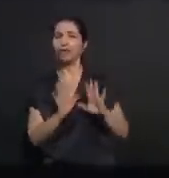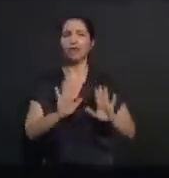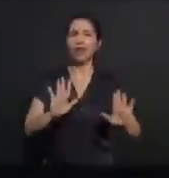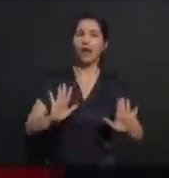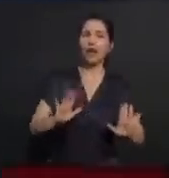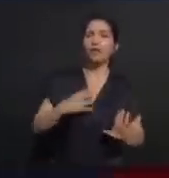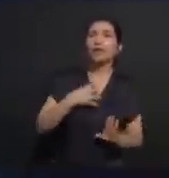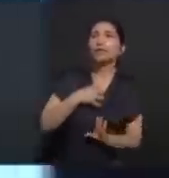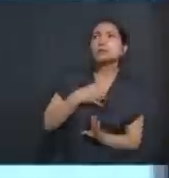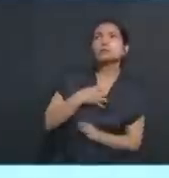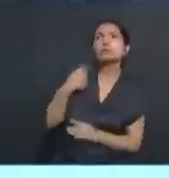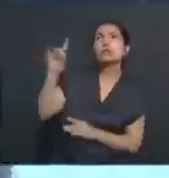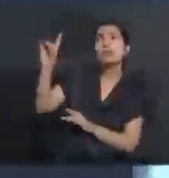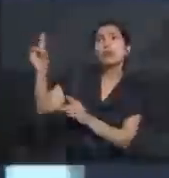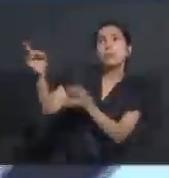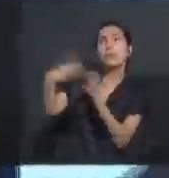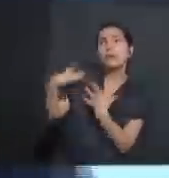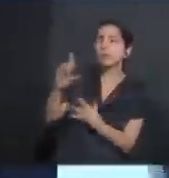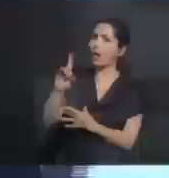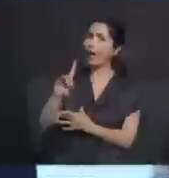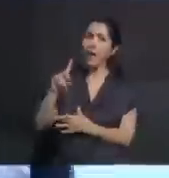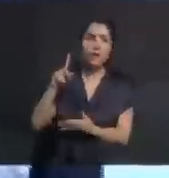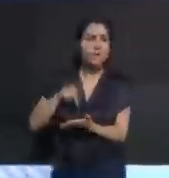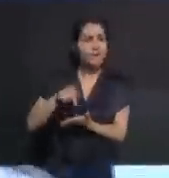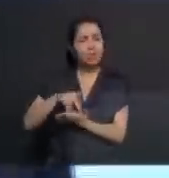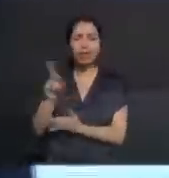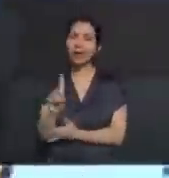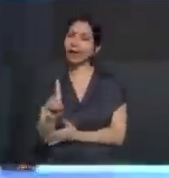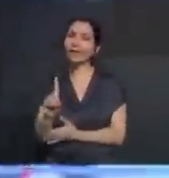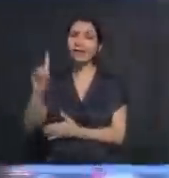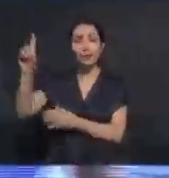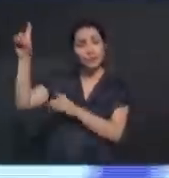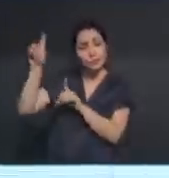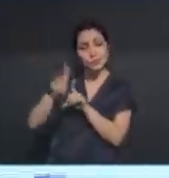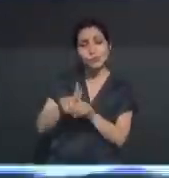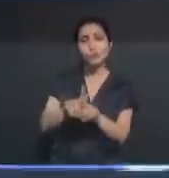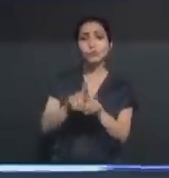abandonado por Deus não significa que Ele te abandonou.